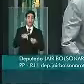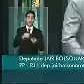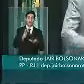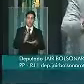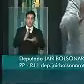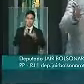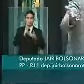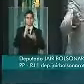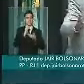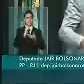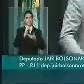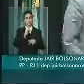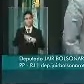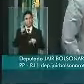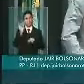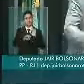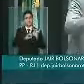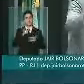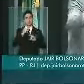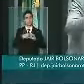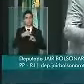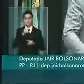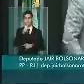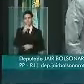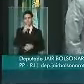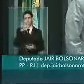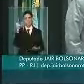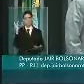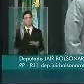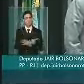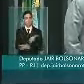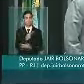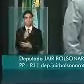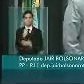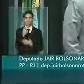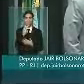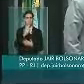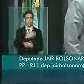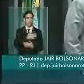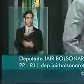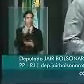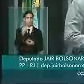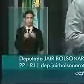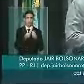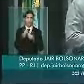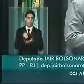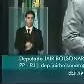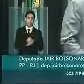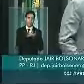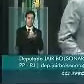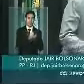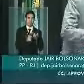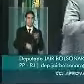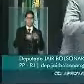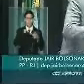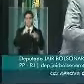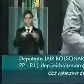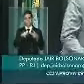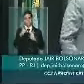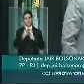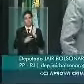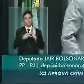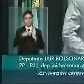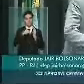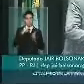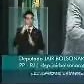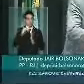de glória e, lamentavelmente, um momento aqui de muita fraqueza apoiando a segunda moção. E para concluir,